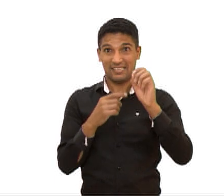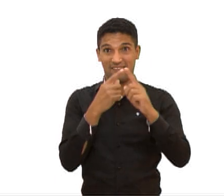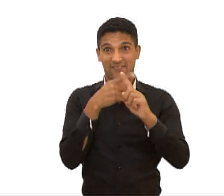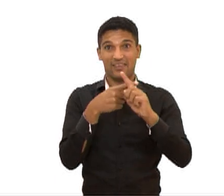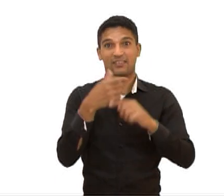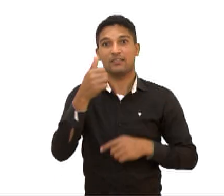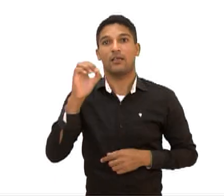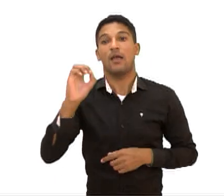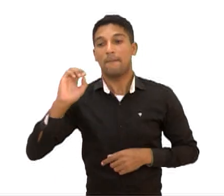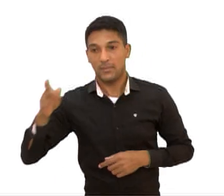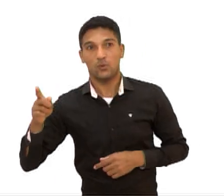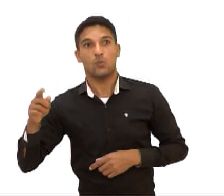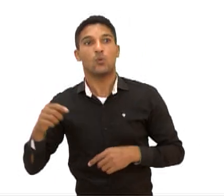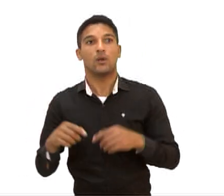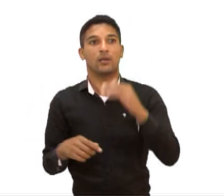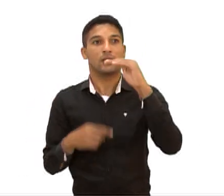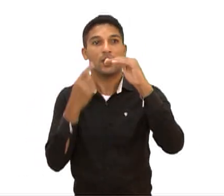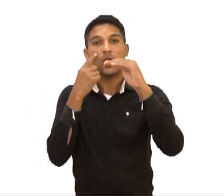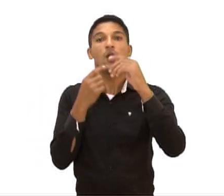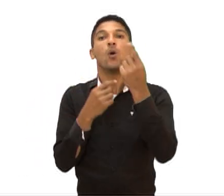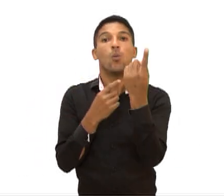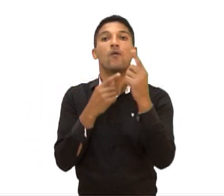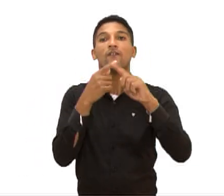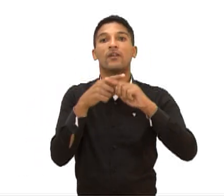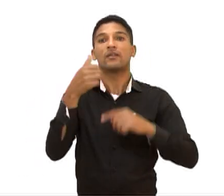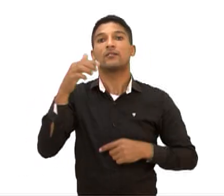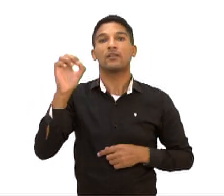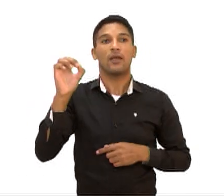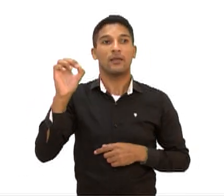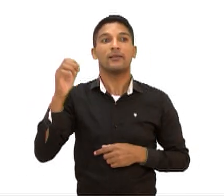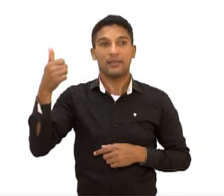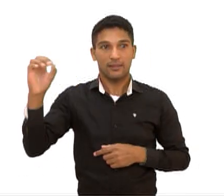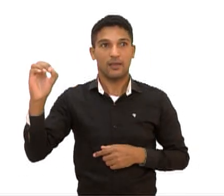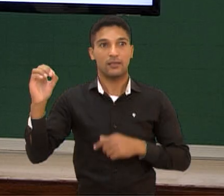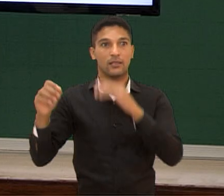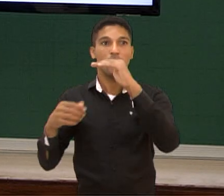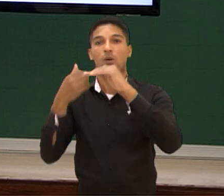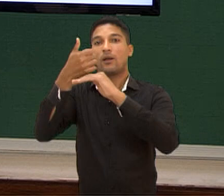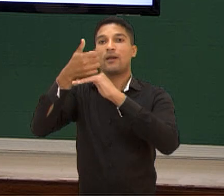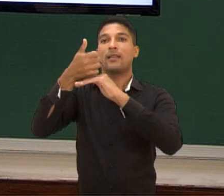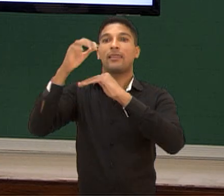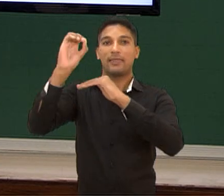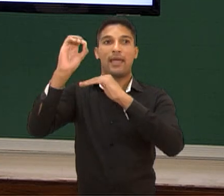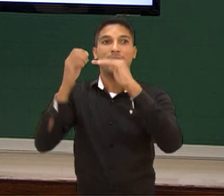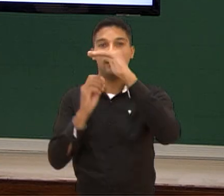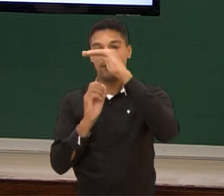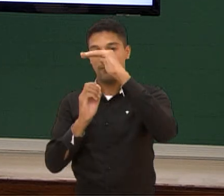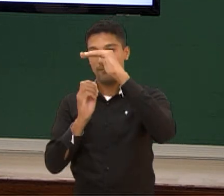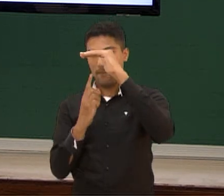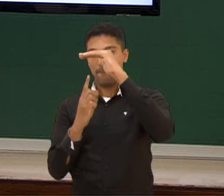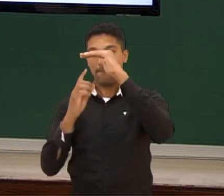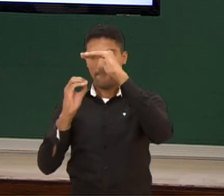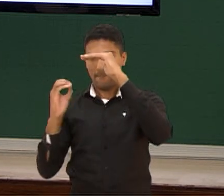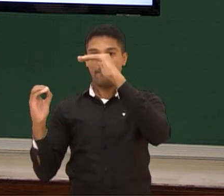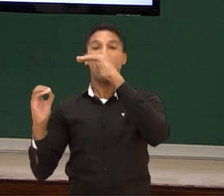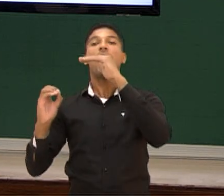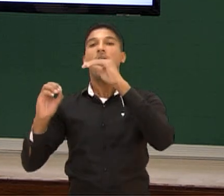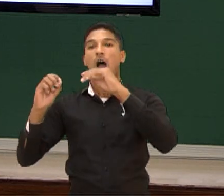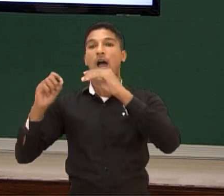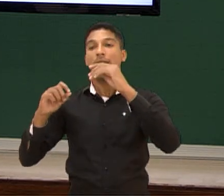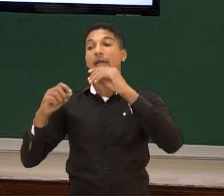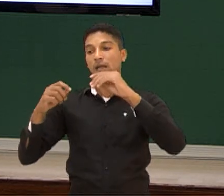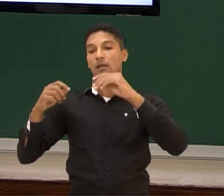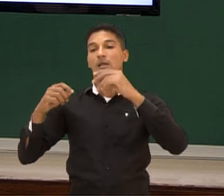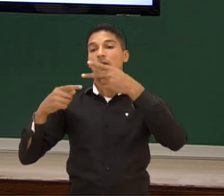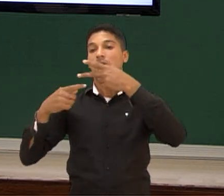vezes 10 é 10. Então, 10 milésimos e 1 milésimo. Qual é o maior? 10 milésimos, não é?